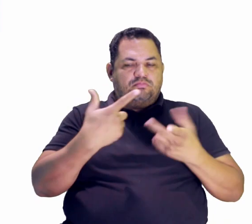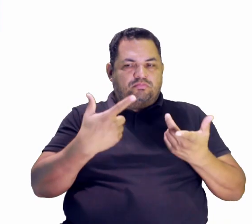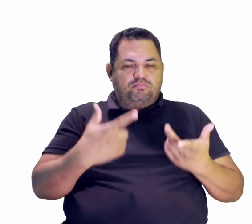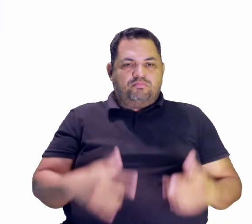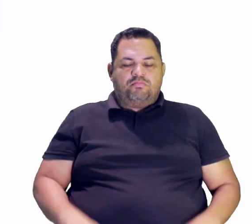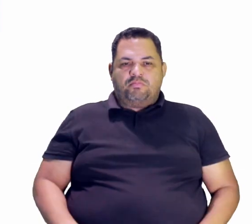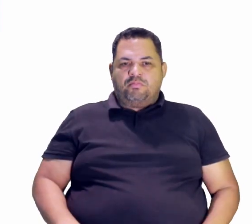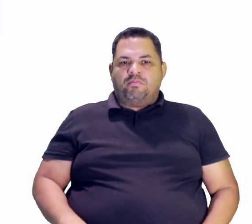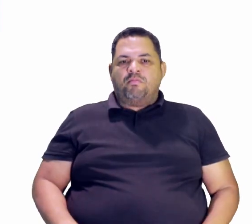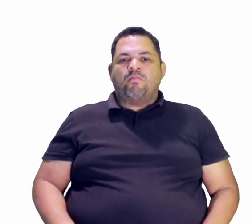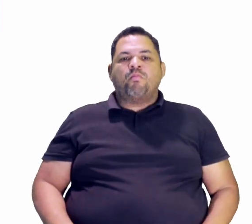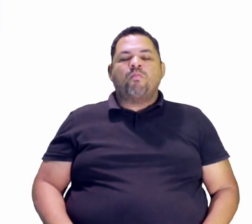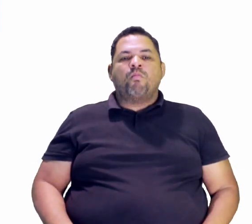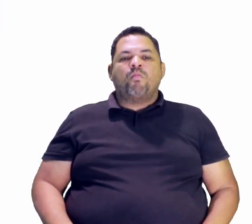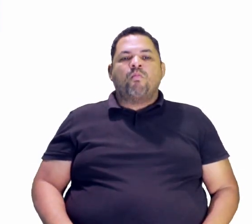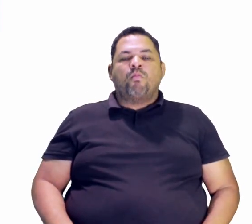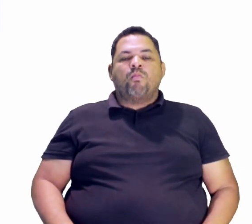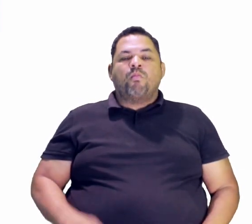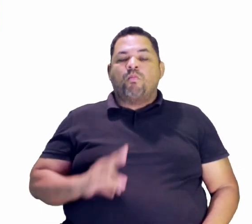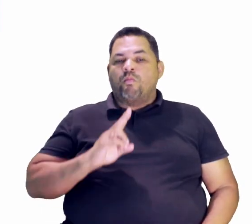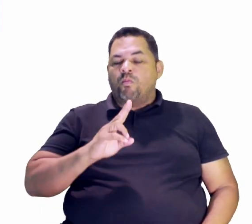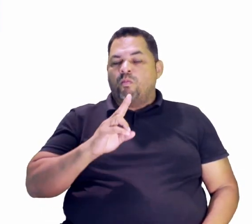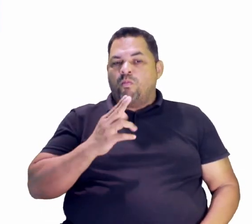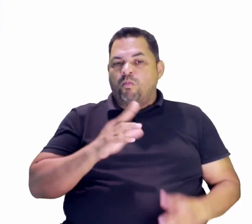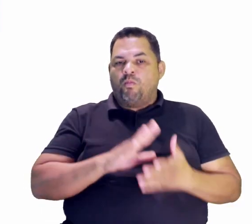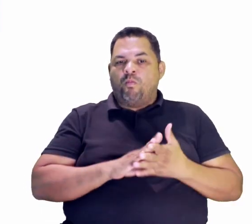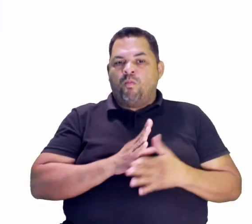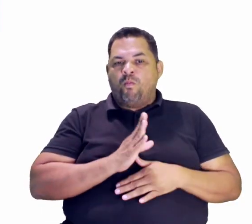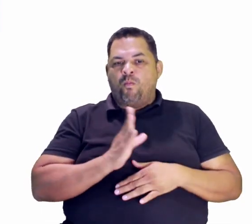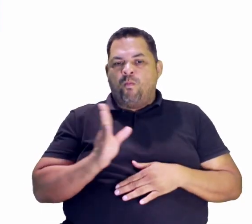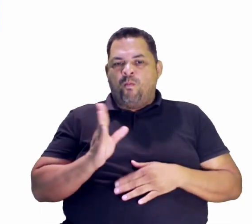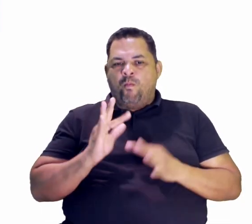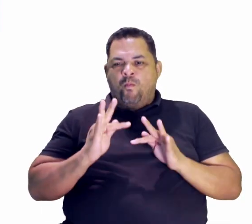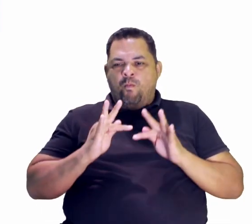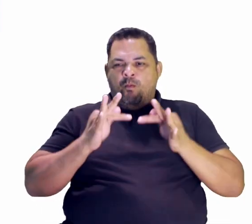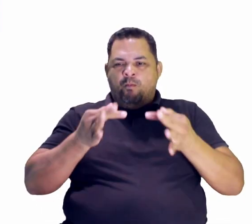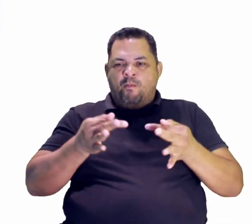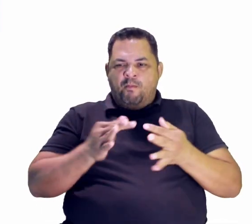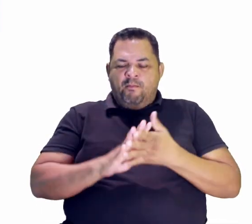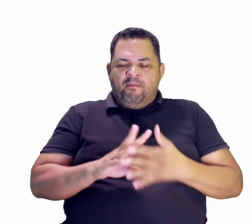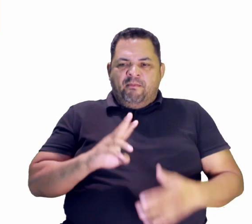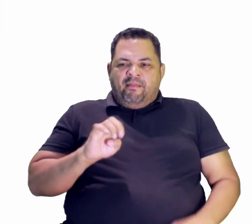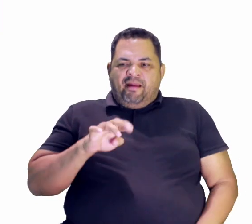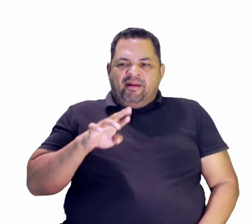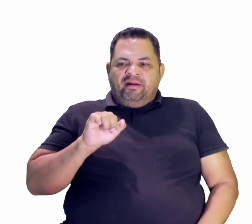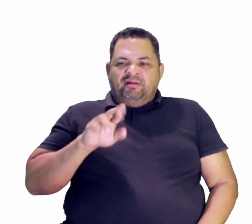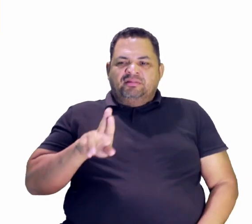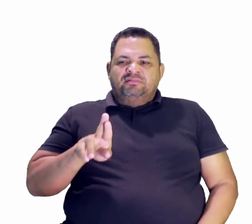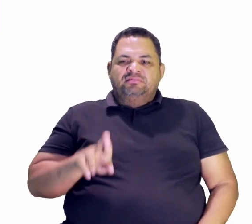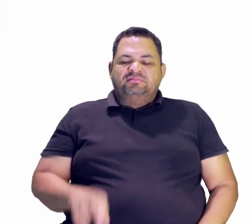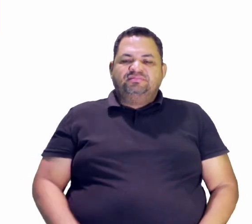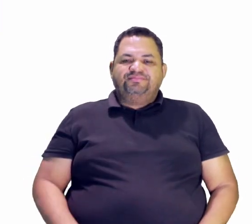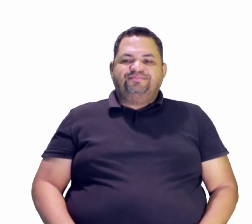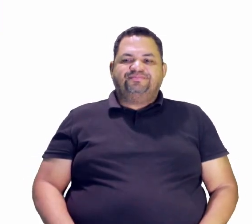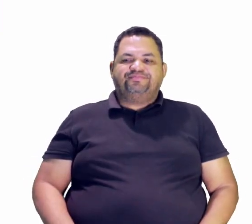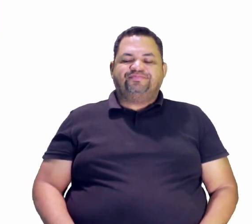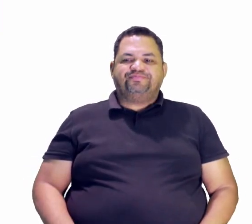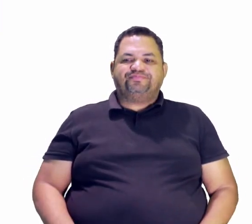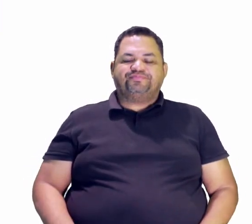interessante. Sempre que você coloca um vetor, o outro vetor é colocado no final, aqui, ó, na setinha, bem no